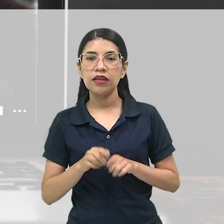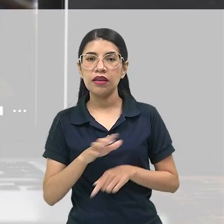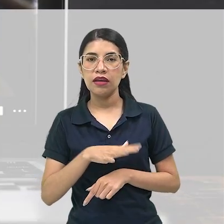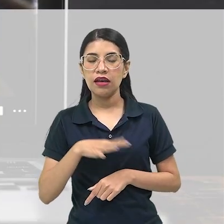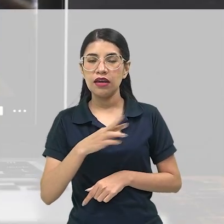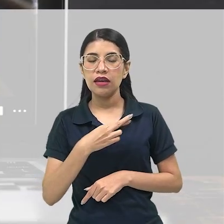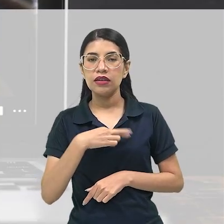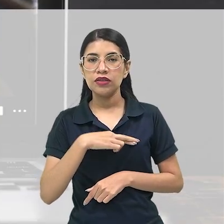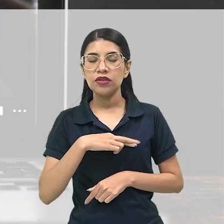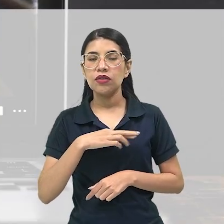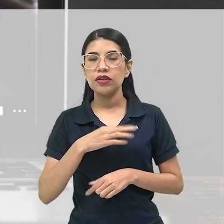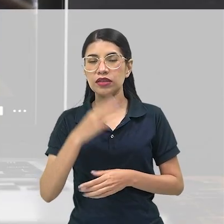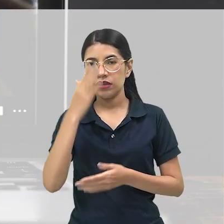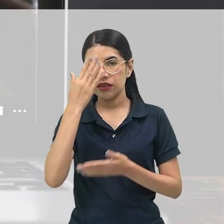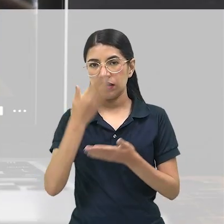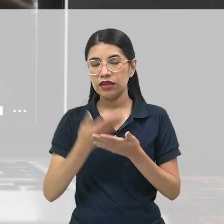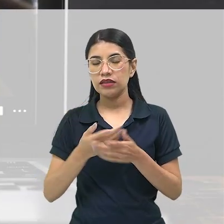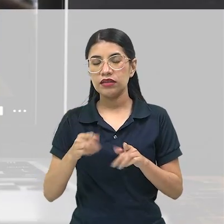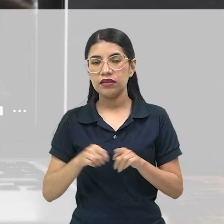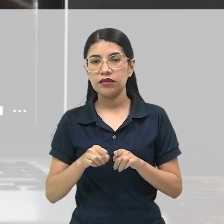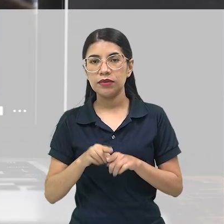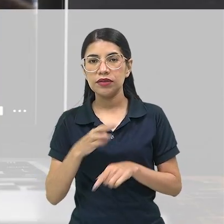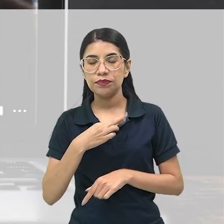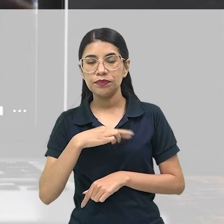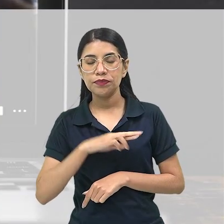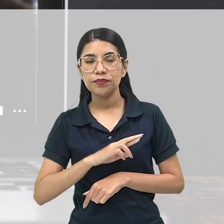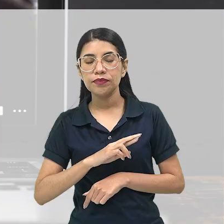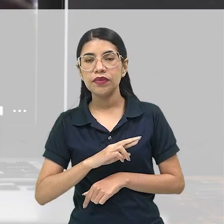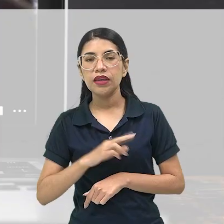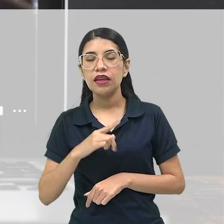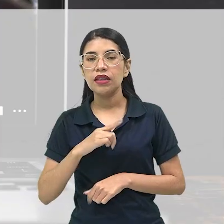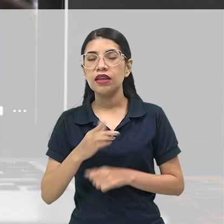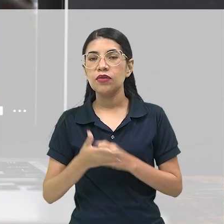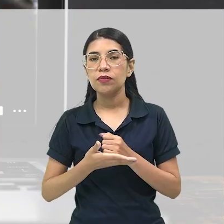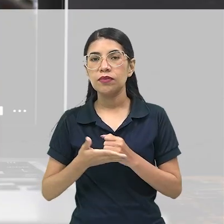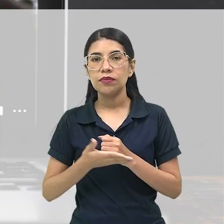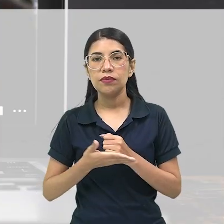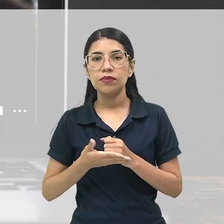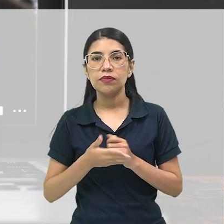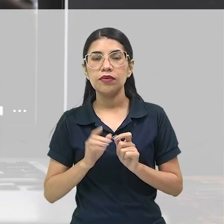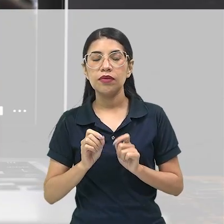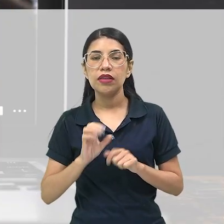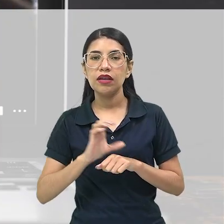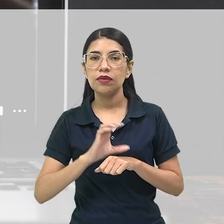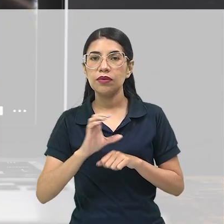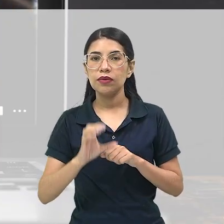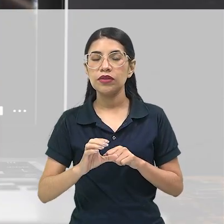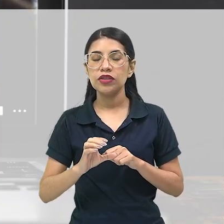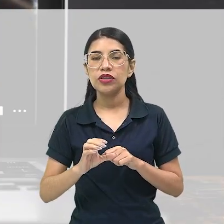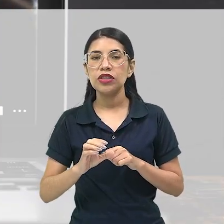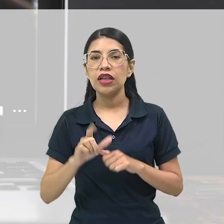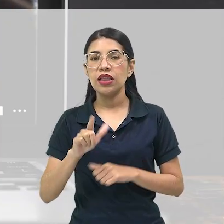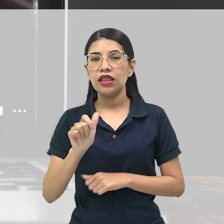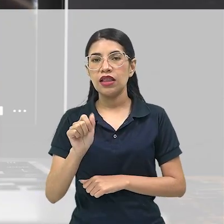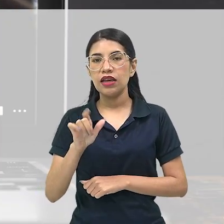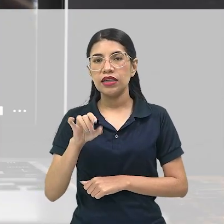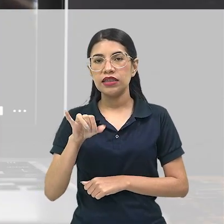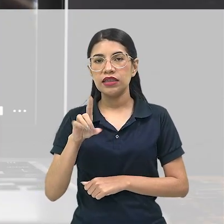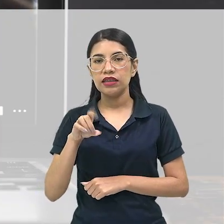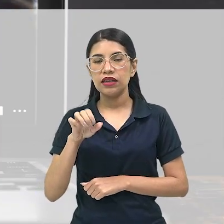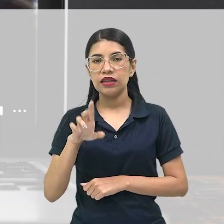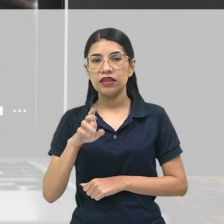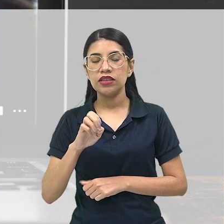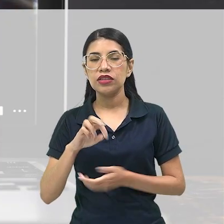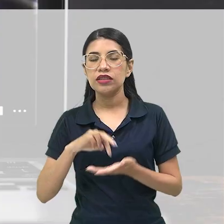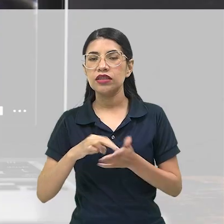convicções religiosas e não religiosas, há o princípio constitucional da laicidade. O que é a laicidade?